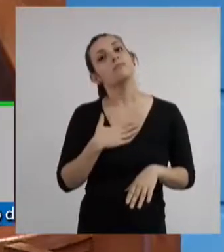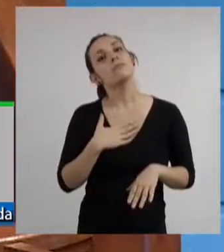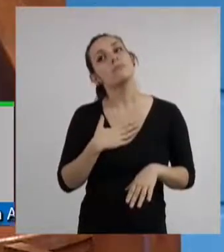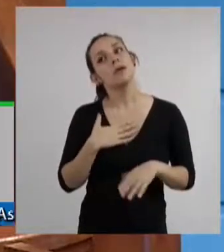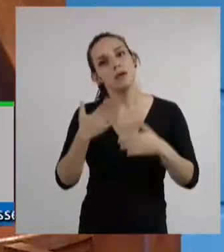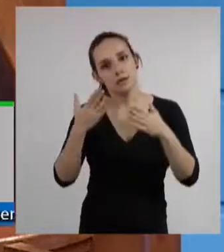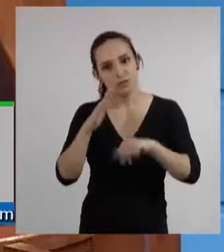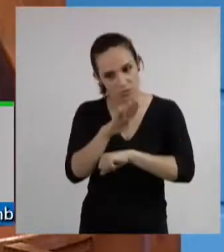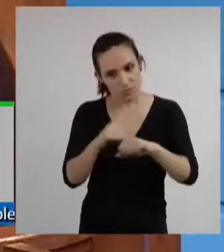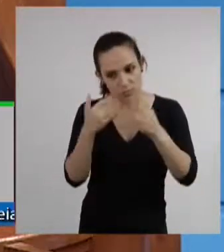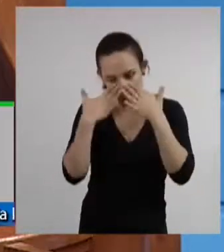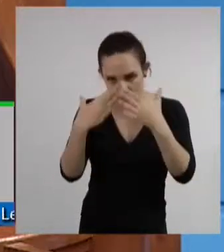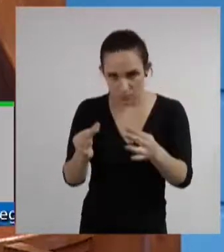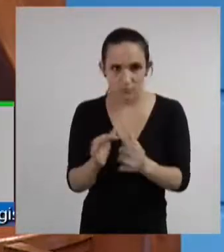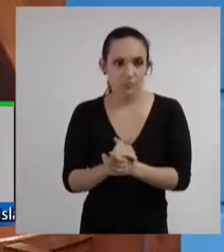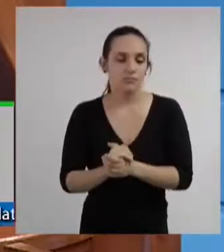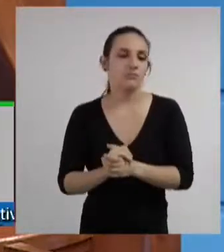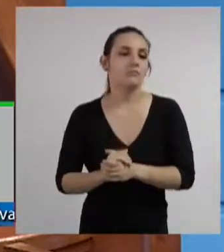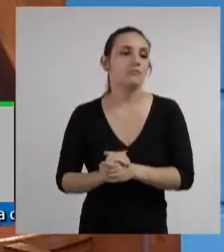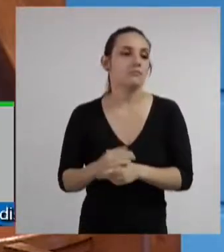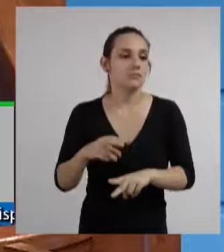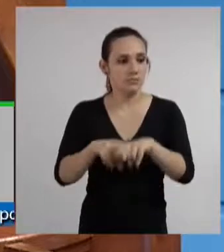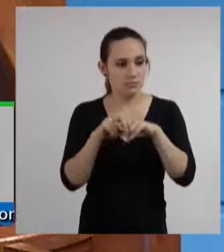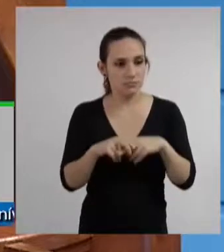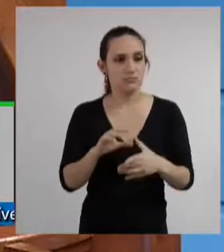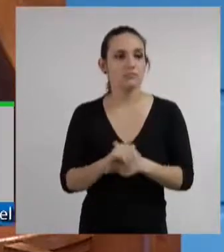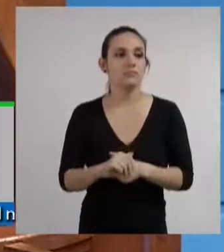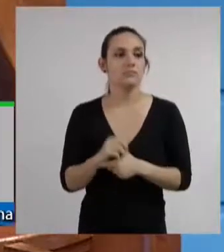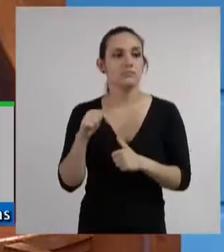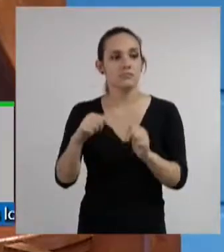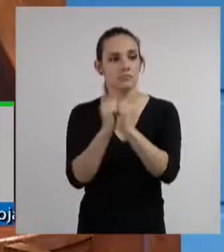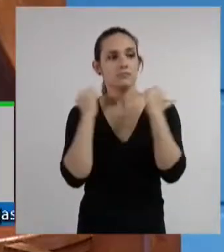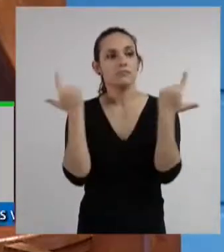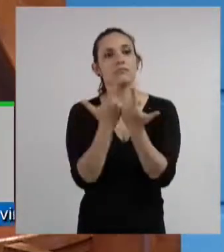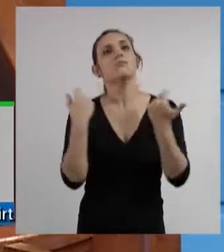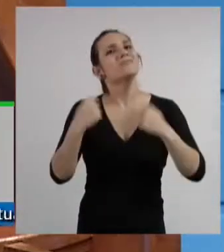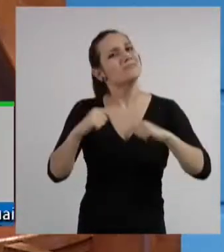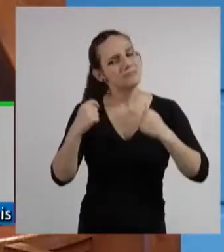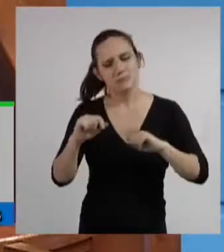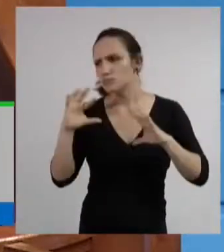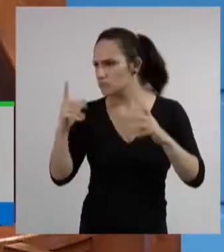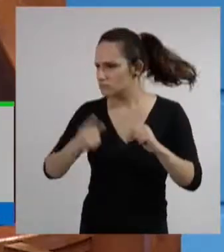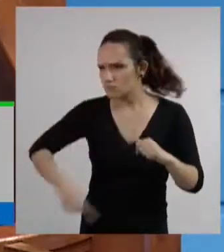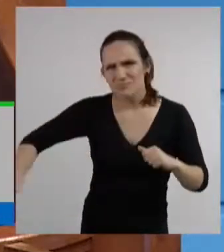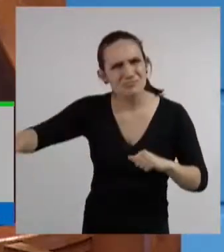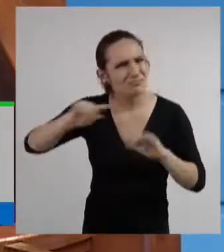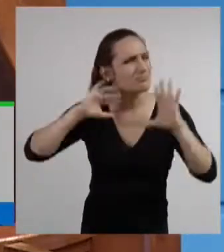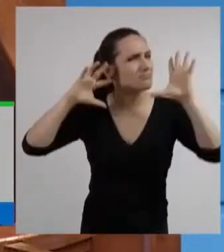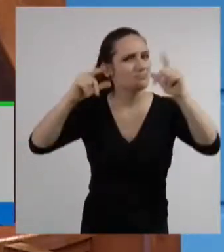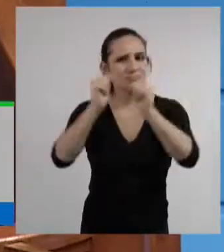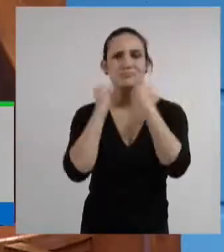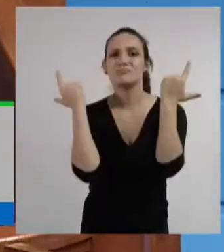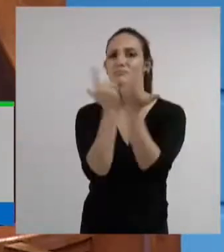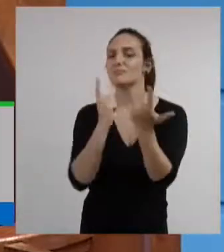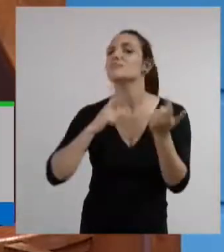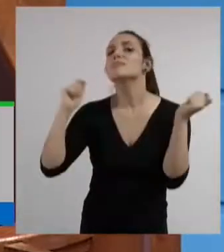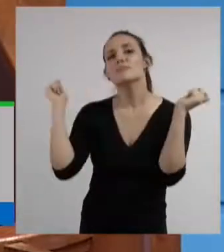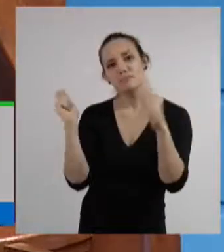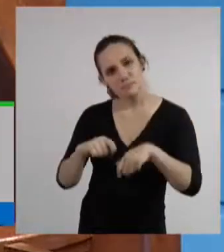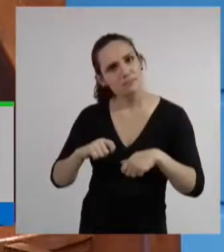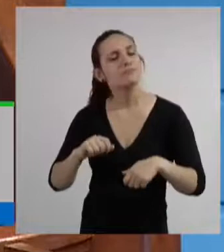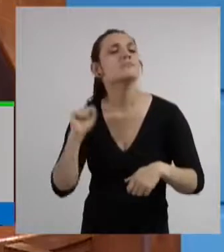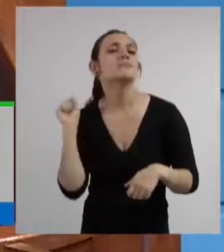fazer, e, nesse sentido, as assembleias têm todas as possibilidades de apresentar saída, deputado